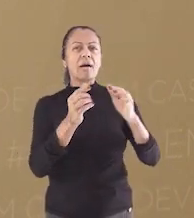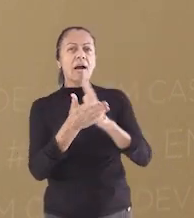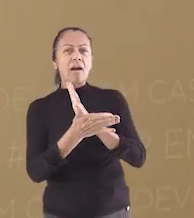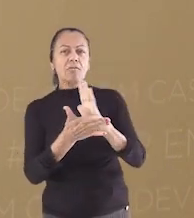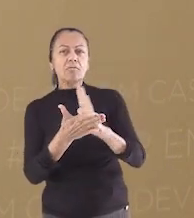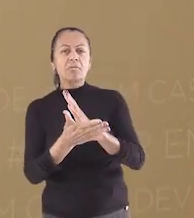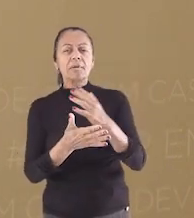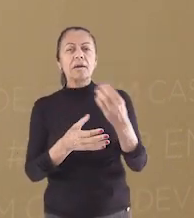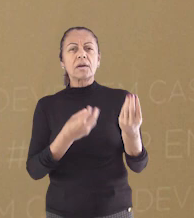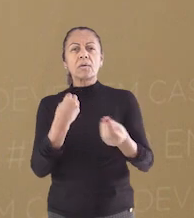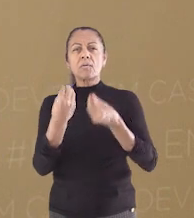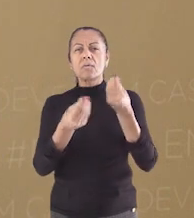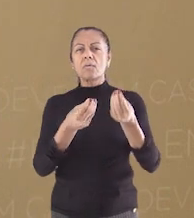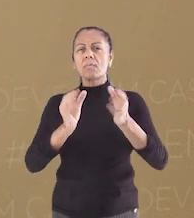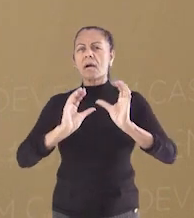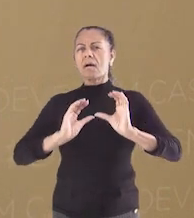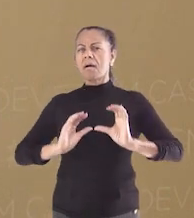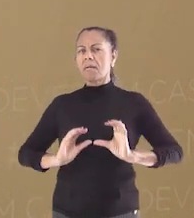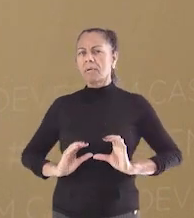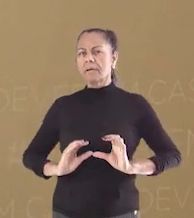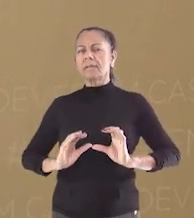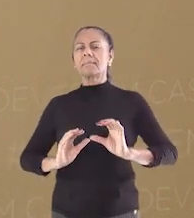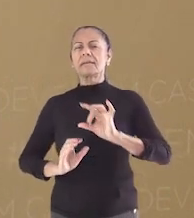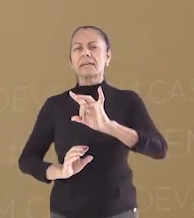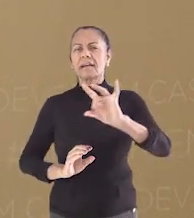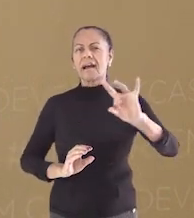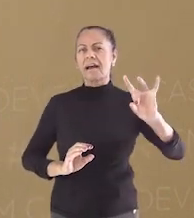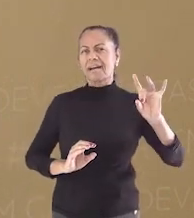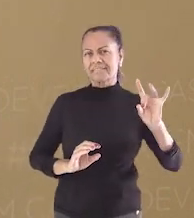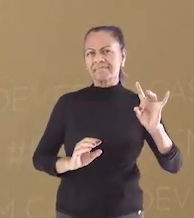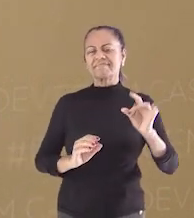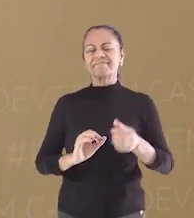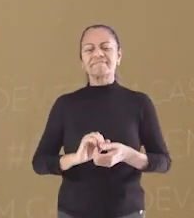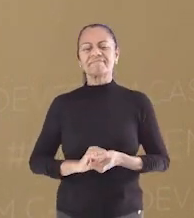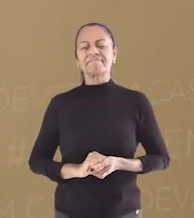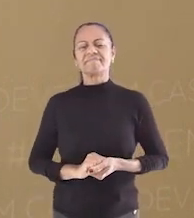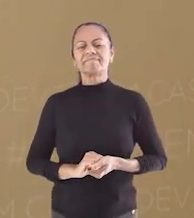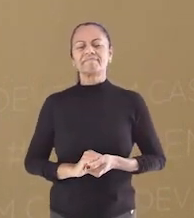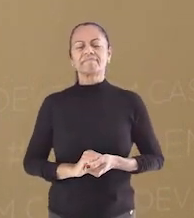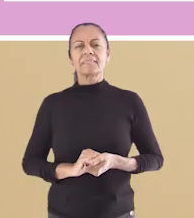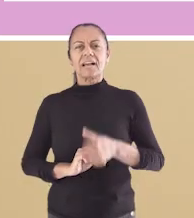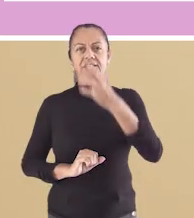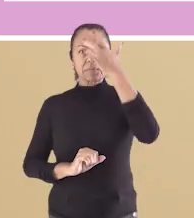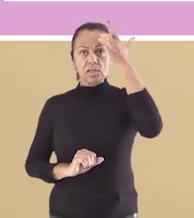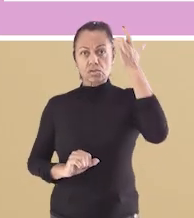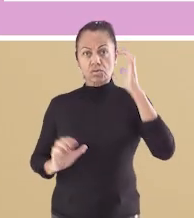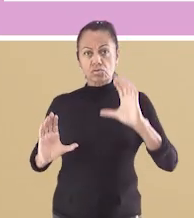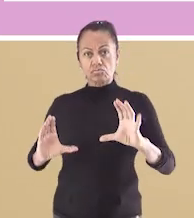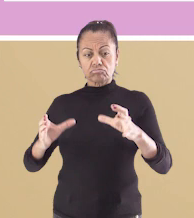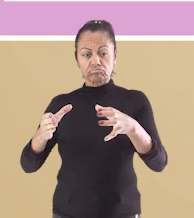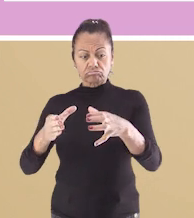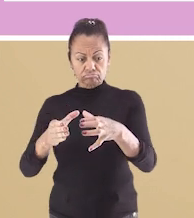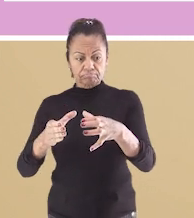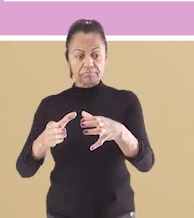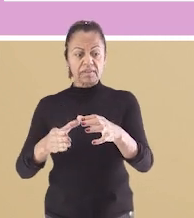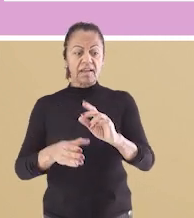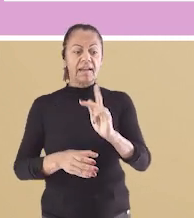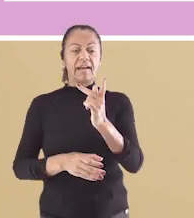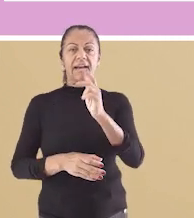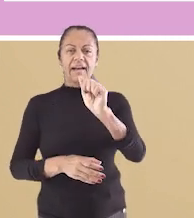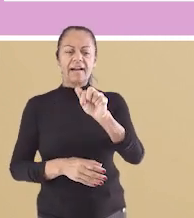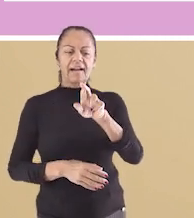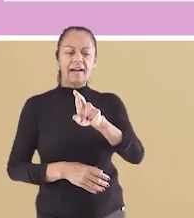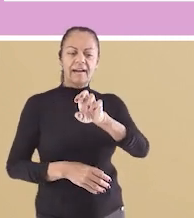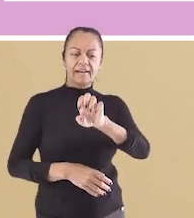ensinamentos a respeito do comportamento dos fiéis a respeito de cada uma delas. Os seguidores do movimento